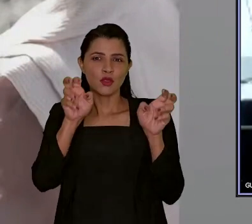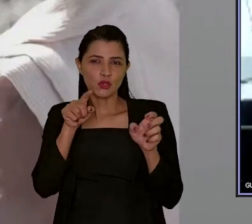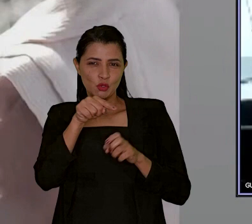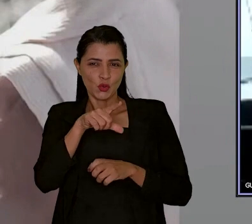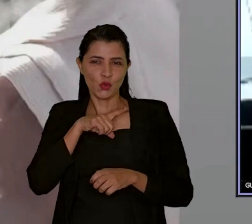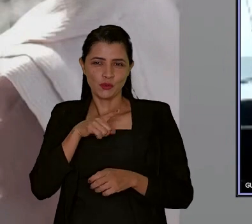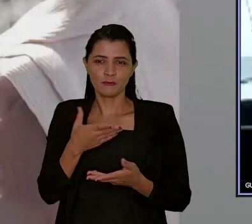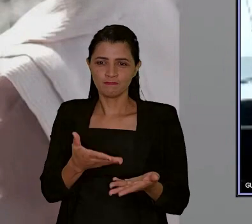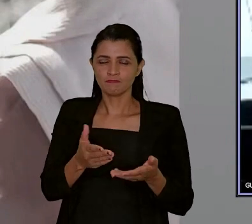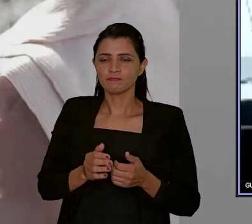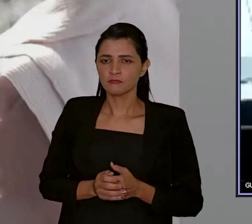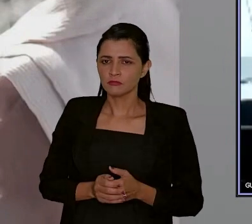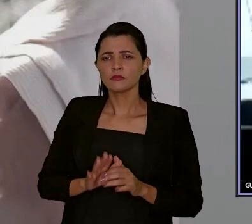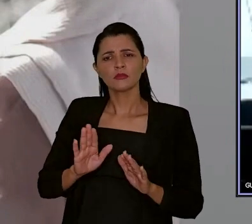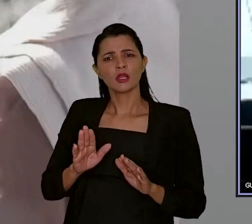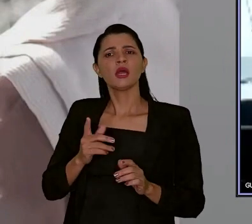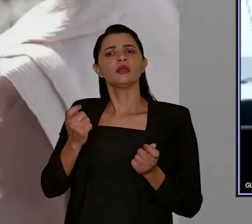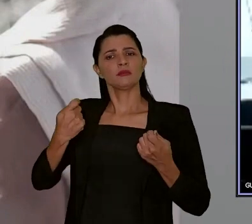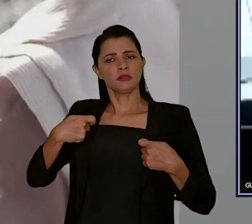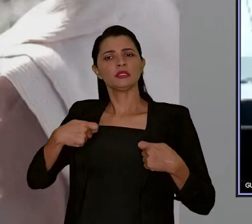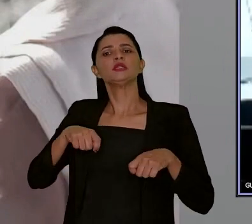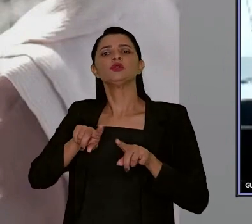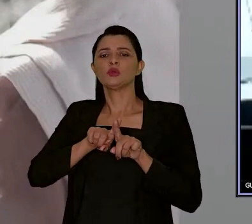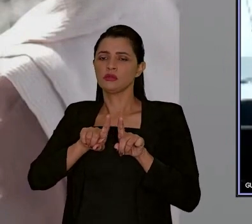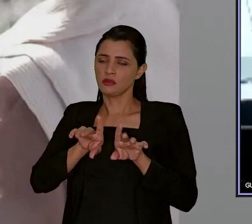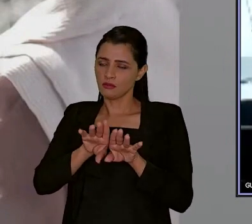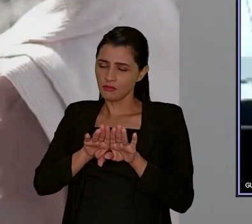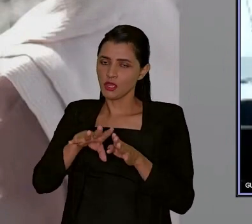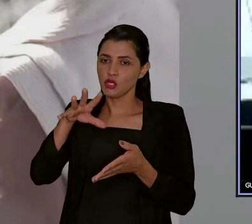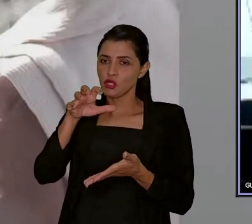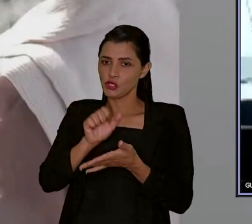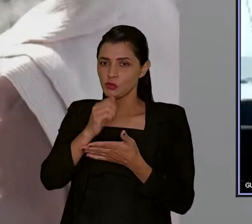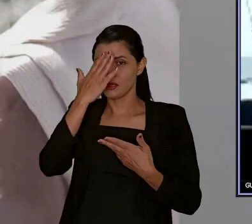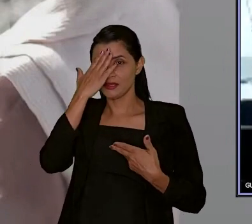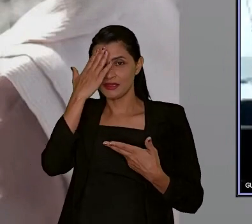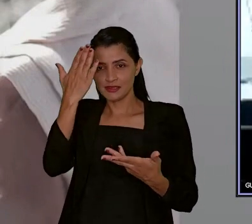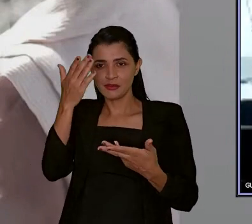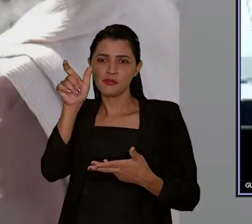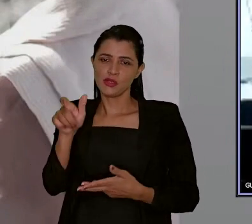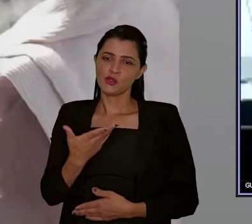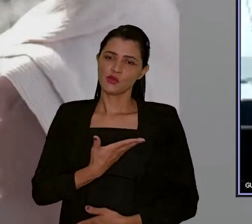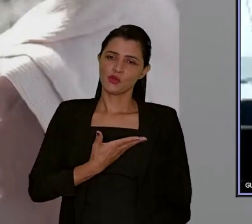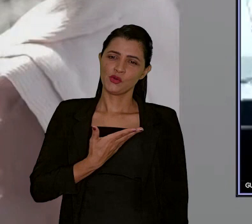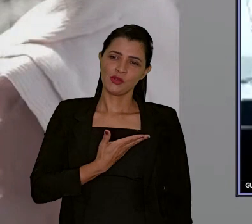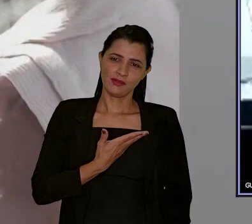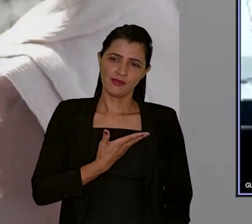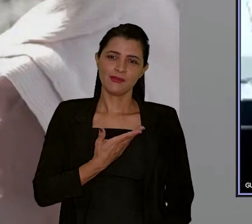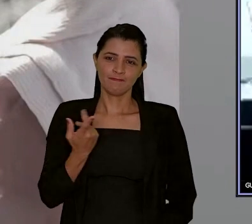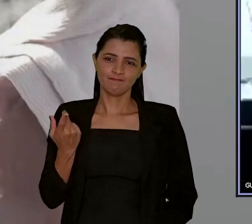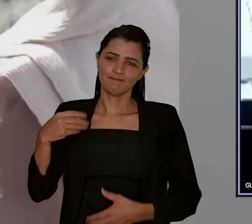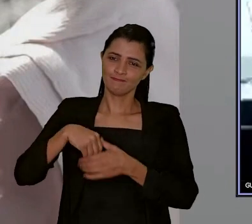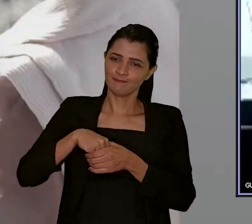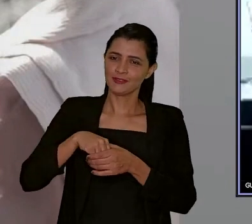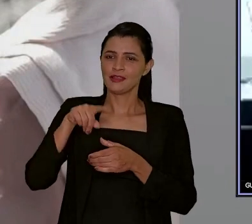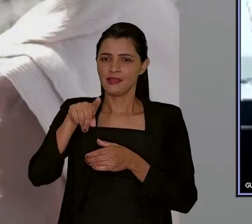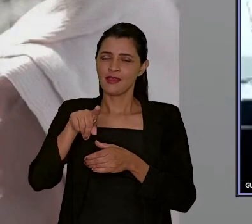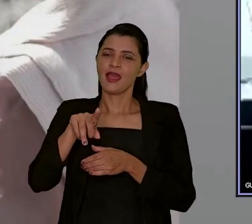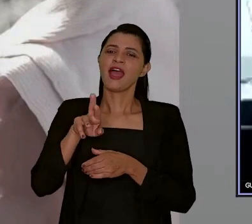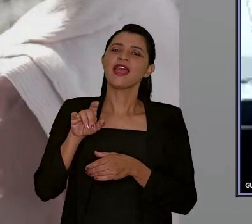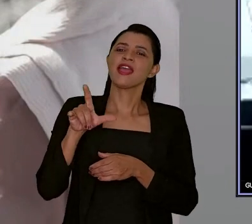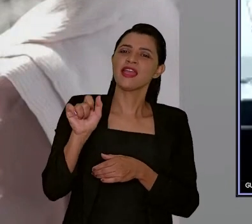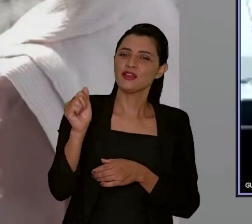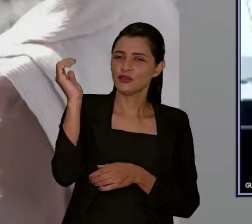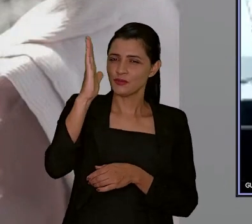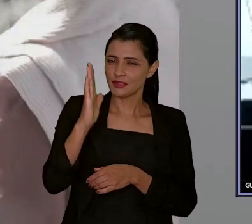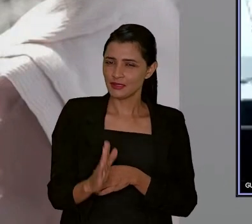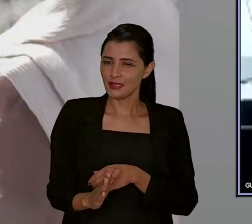poderia deixar de fazer um registro especial de agradecimento aos meus colegas que integram a rede brasileira dos juízes de